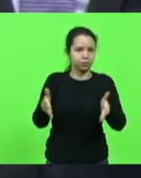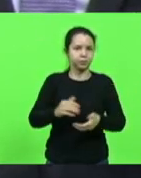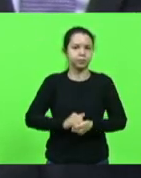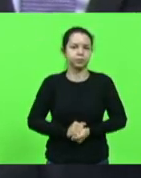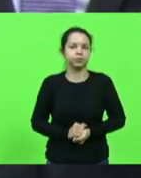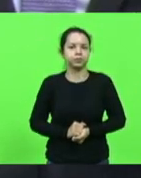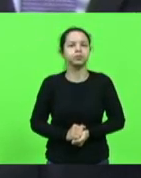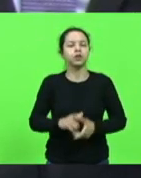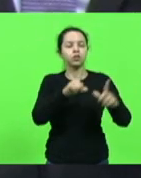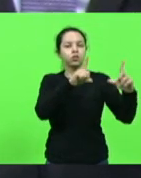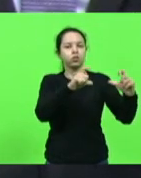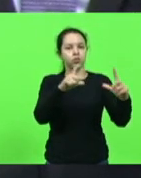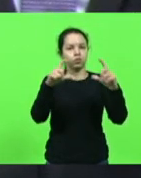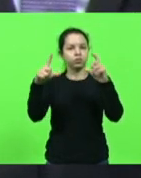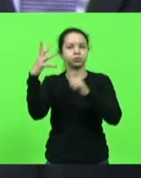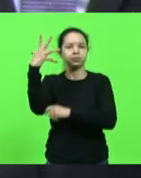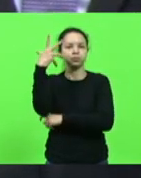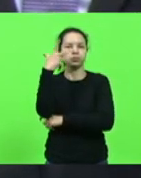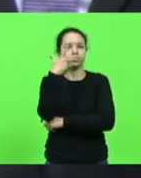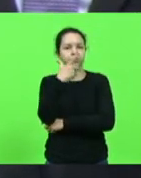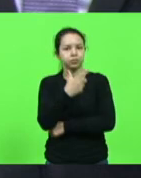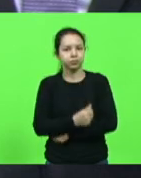belas fotografias que